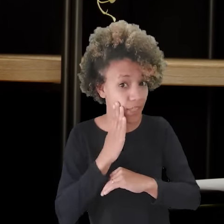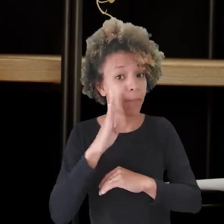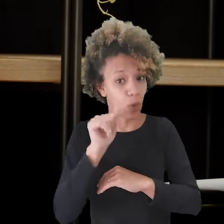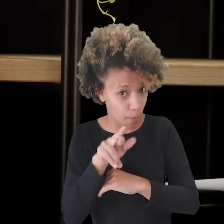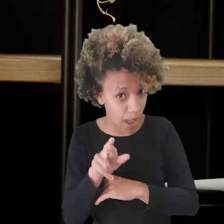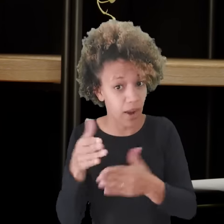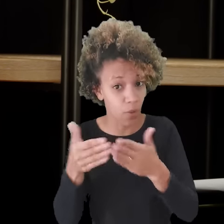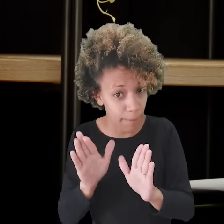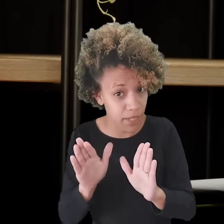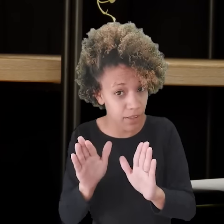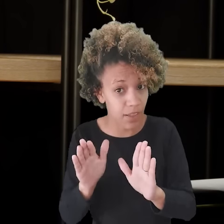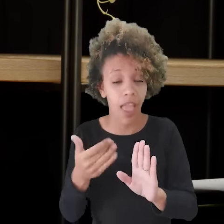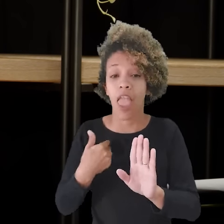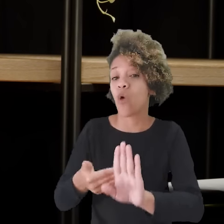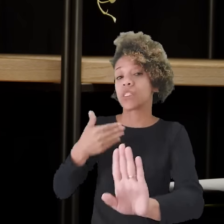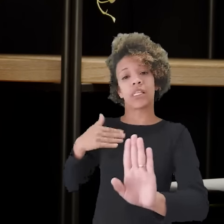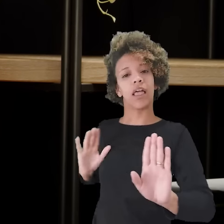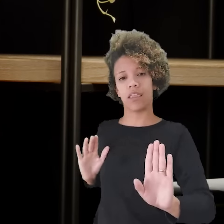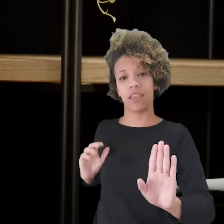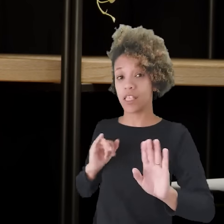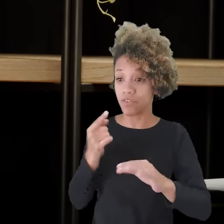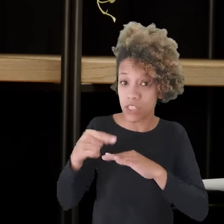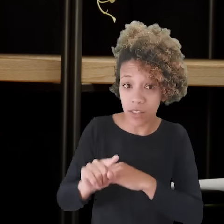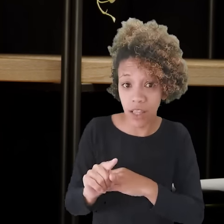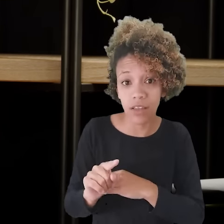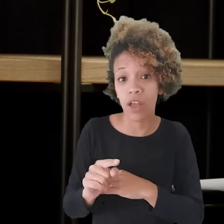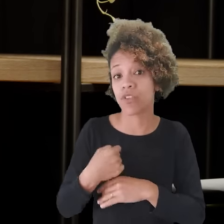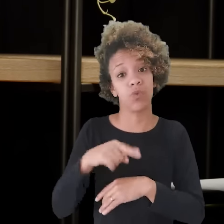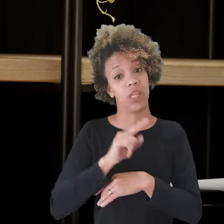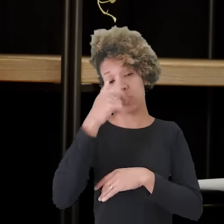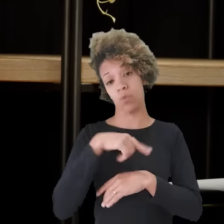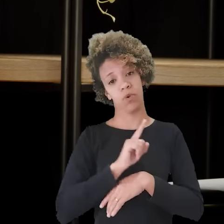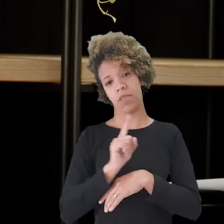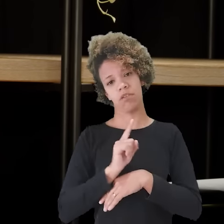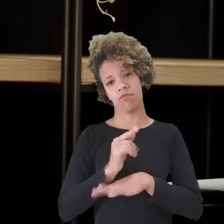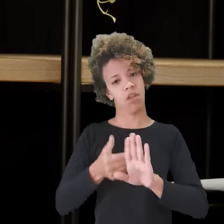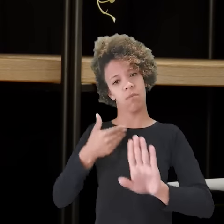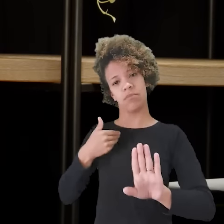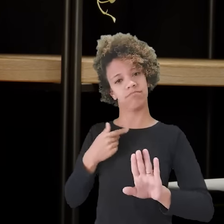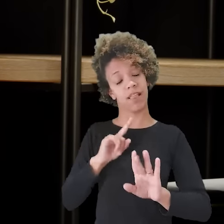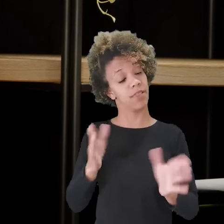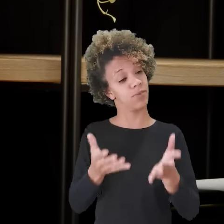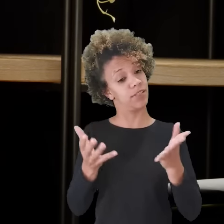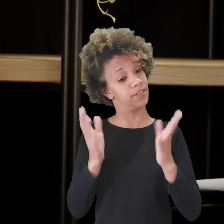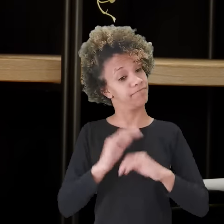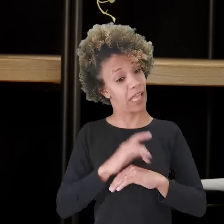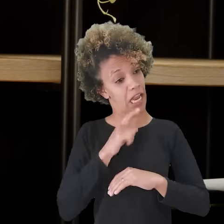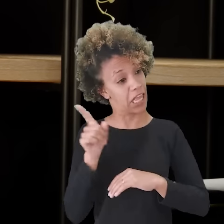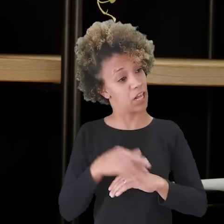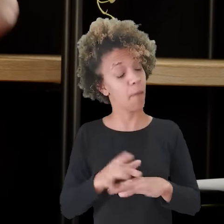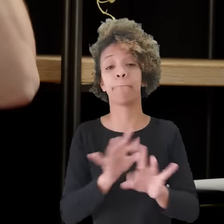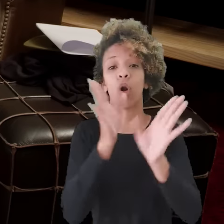que você que eu abri eu não faço parte daquele bar Se você tá indo lá você não tá indo por mim eu não eu não incentivo